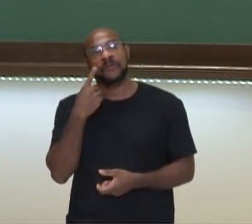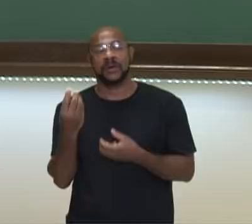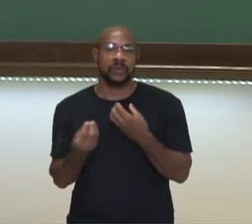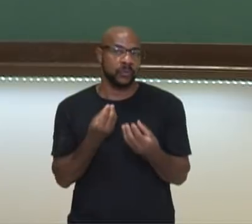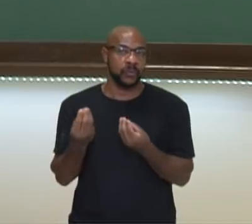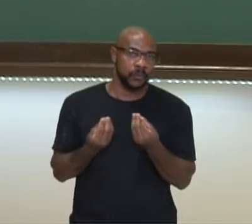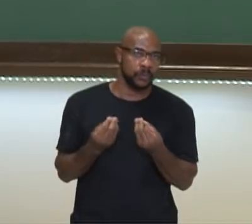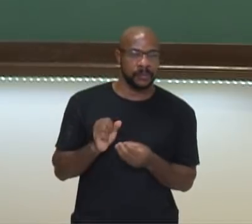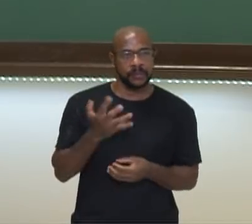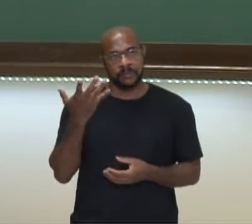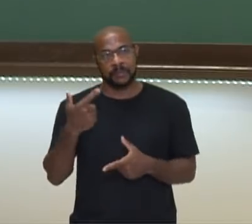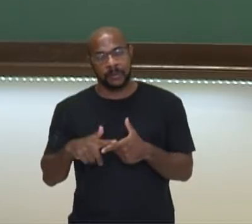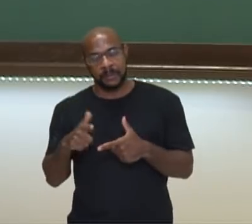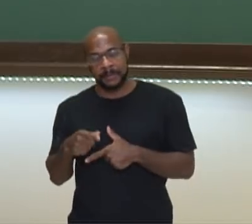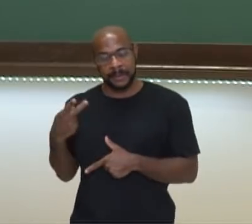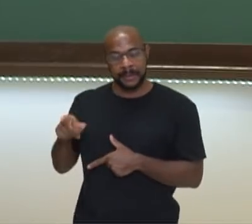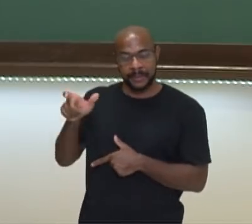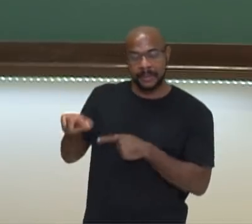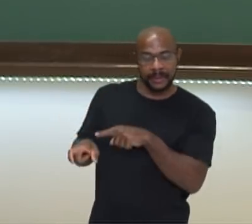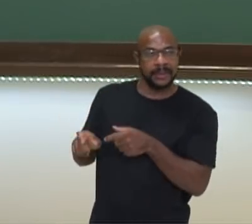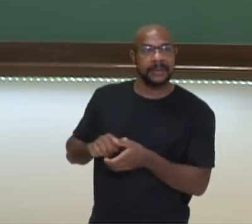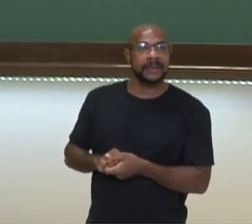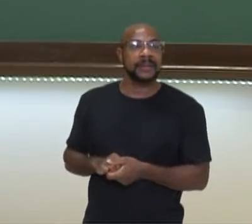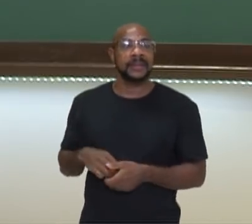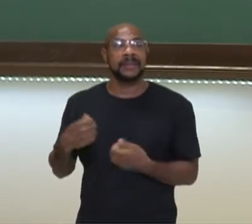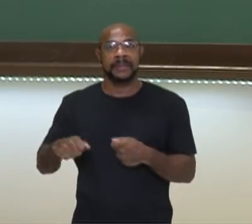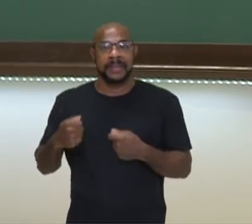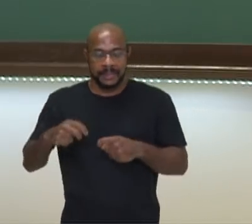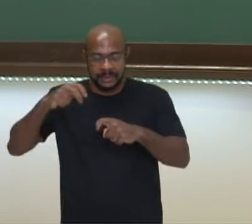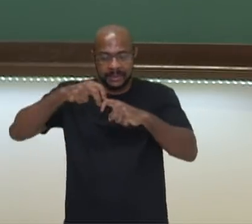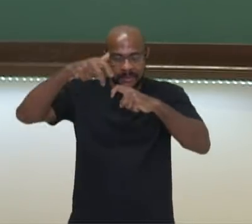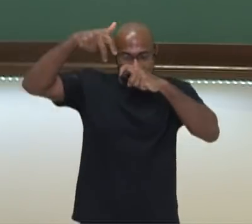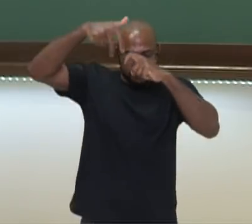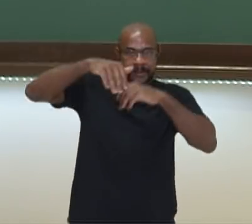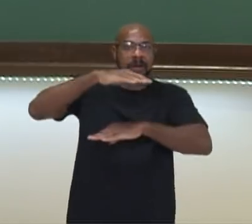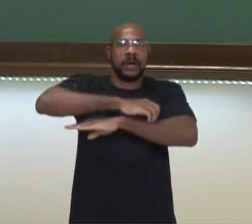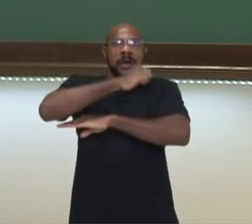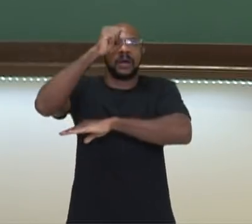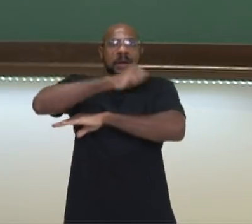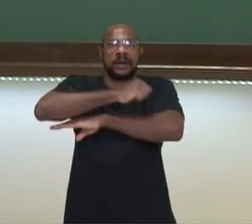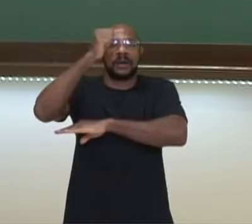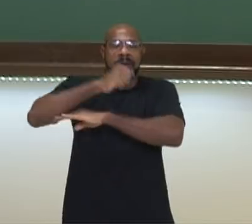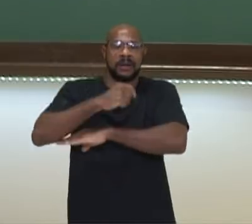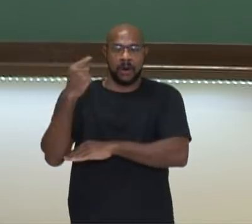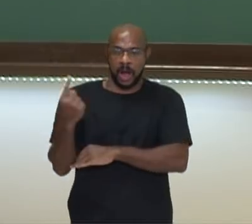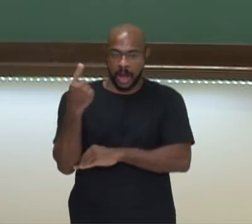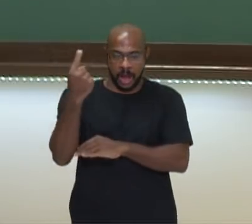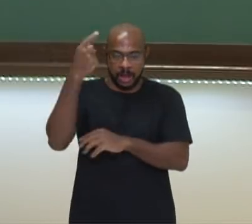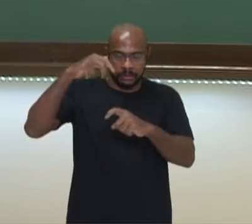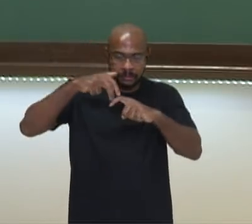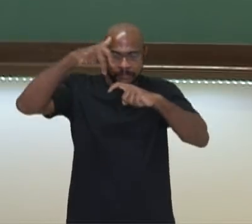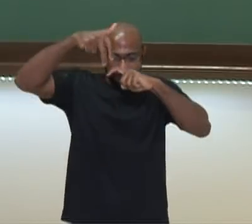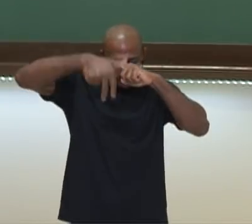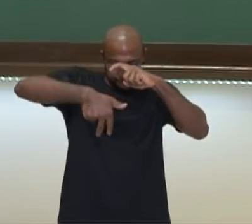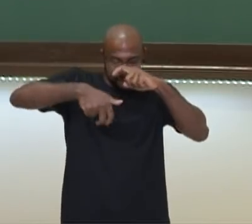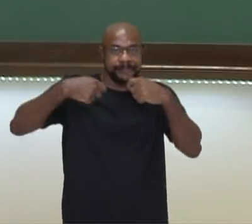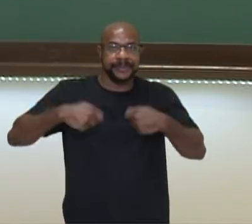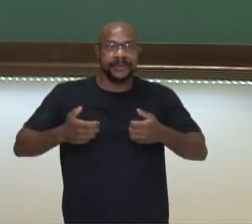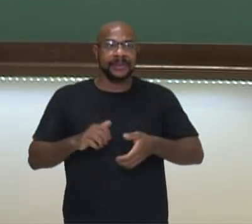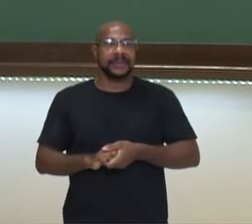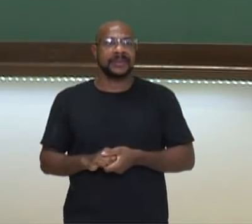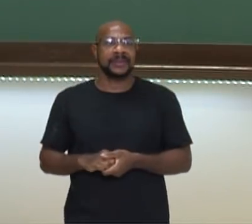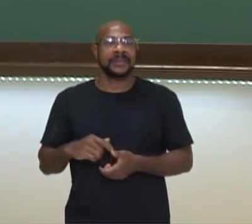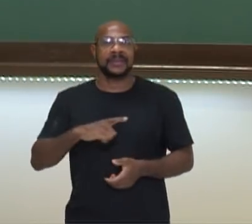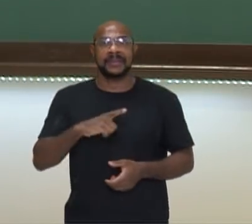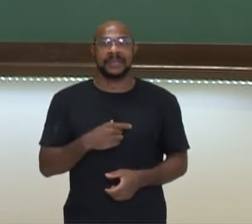dele. Tá? Então ele tem que saltar de uma janela de 16 metros, ele não vai pular porque é meio altinho. Ele tem